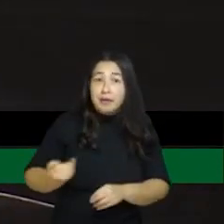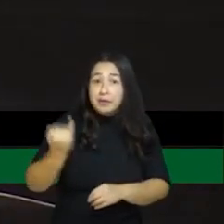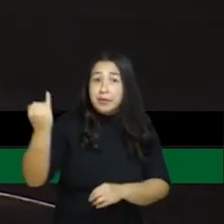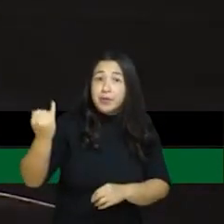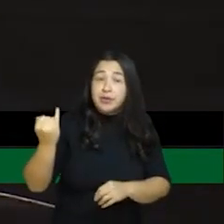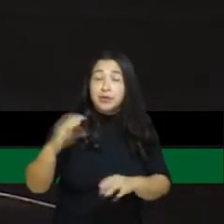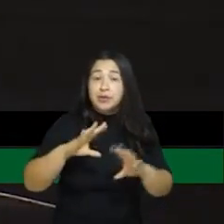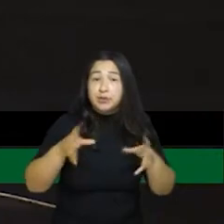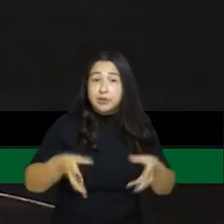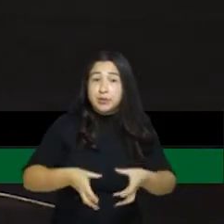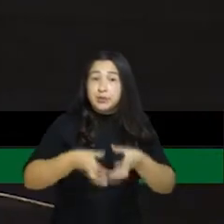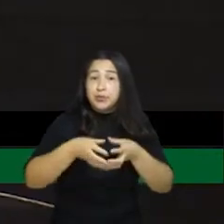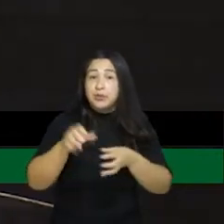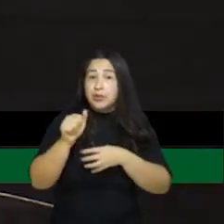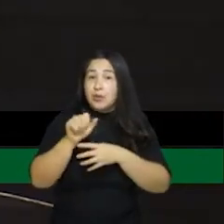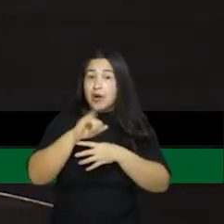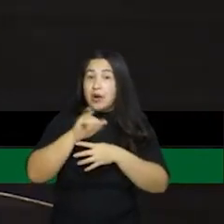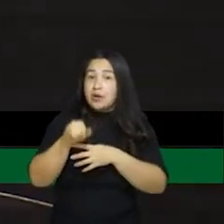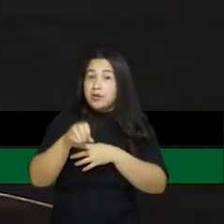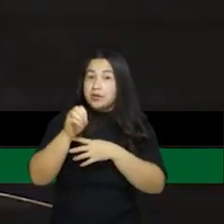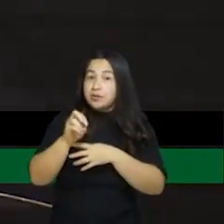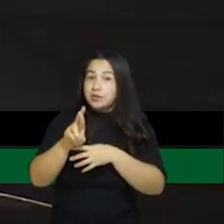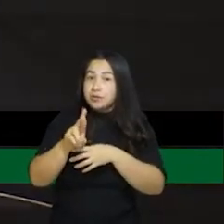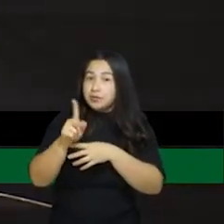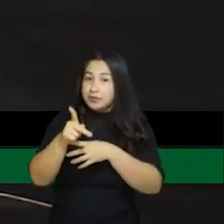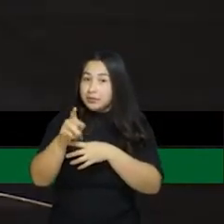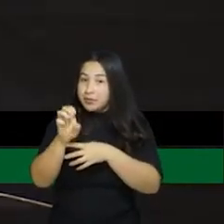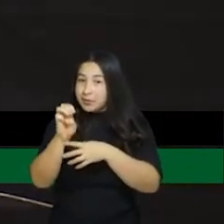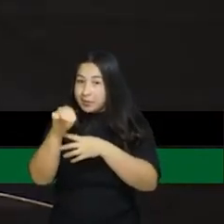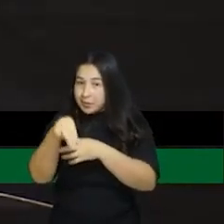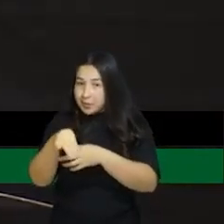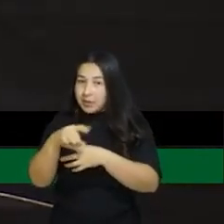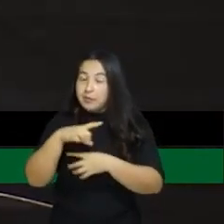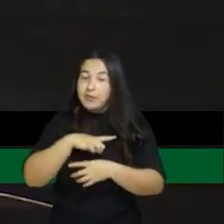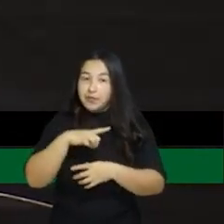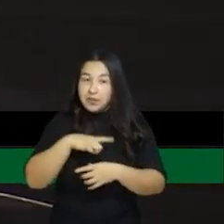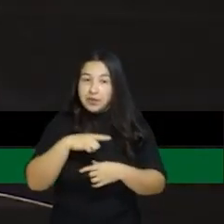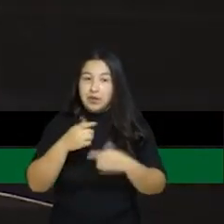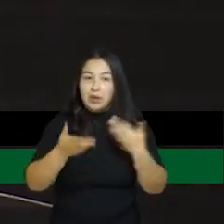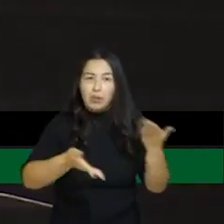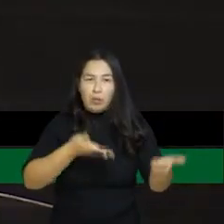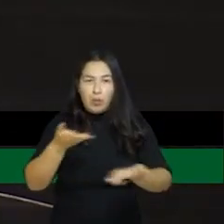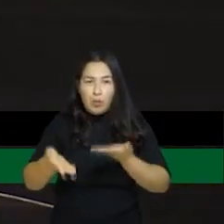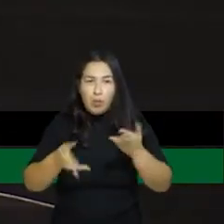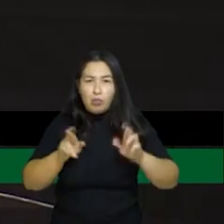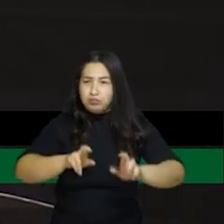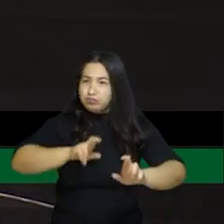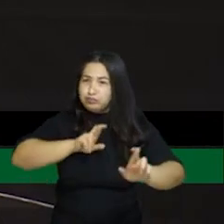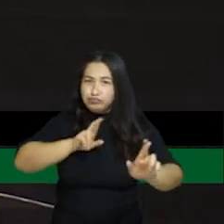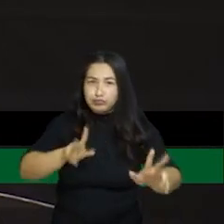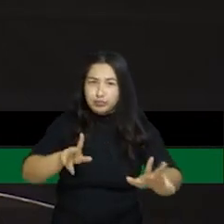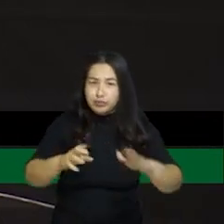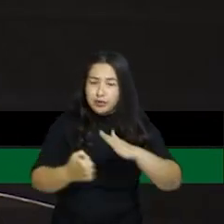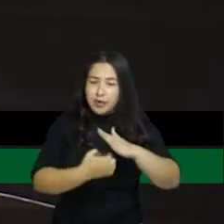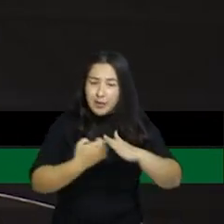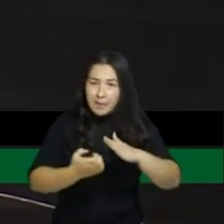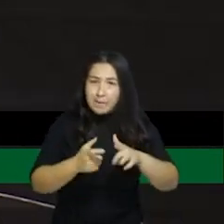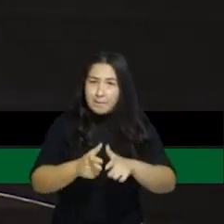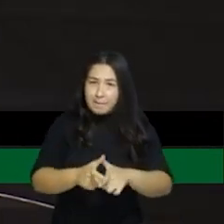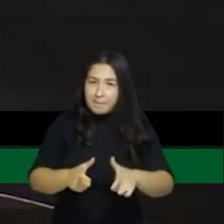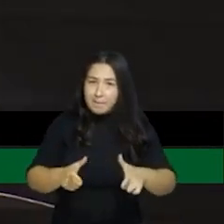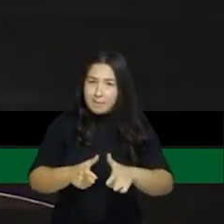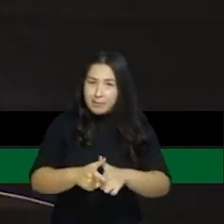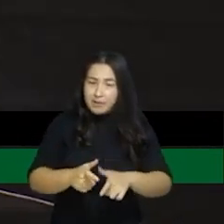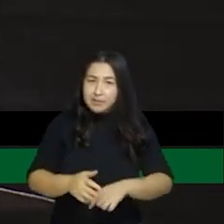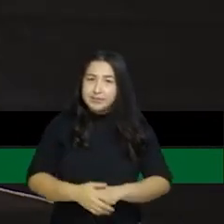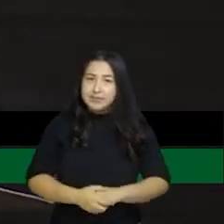associação como a Jorpreme, que busca sempre um tratamento justo e diferenciado para as micro e pequenas empresas.